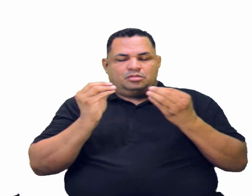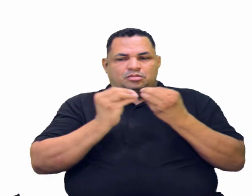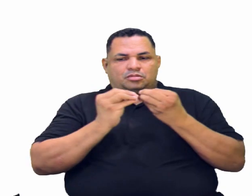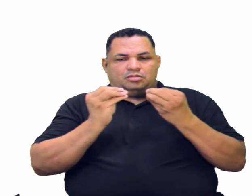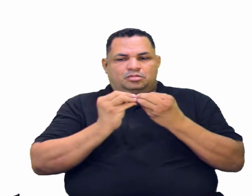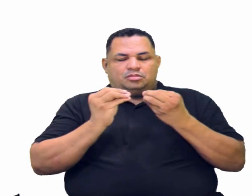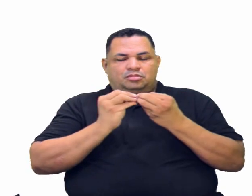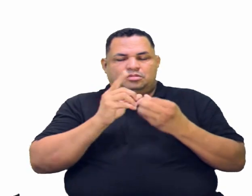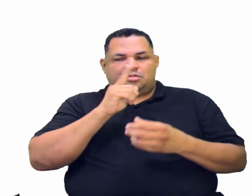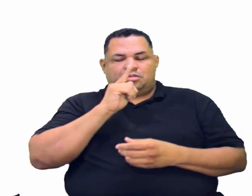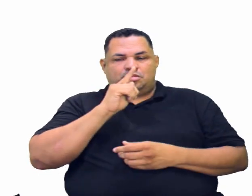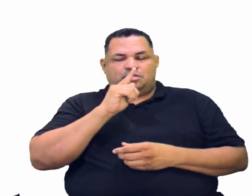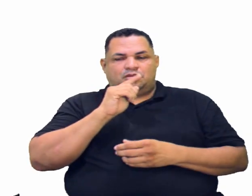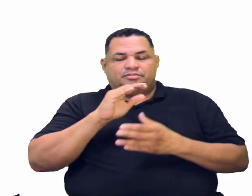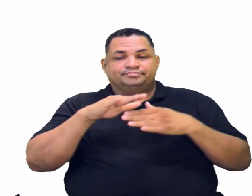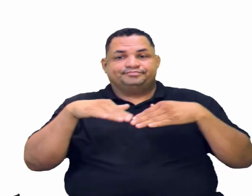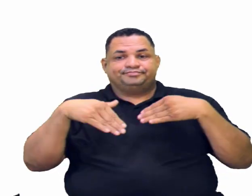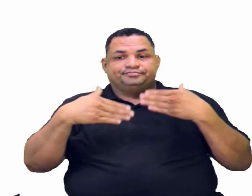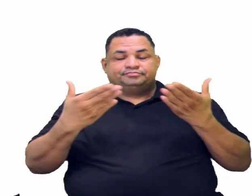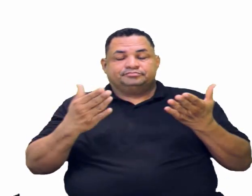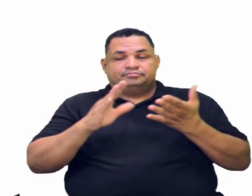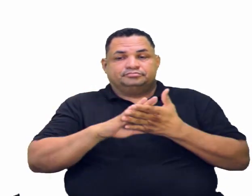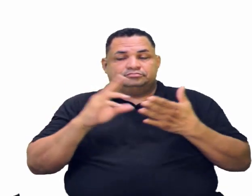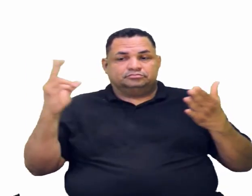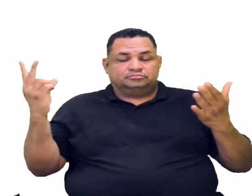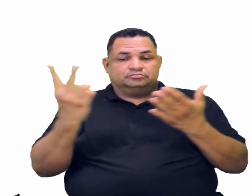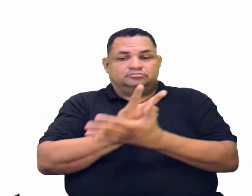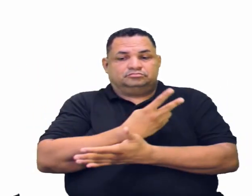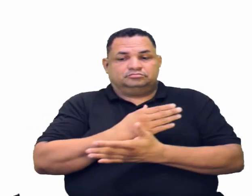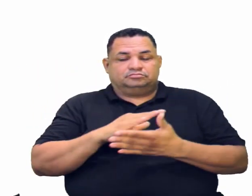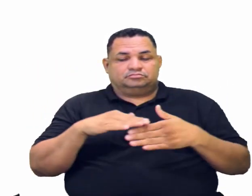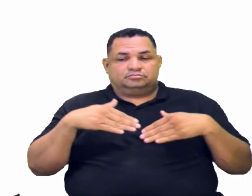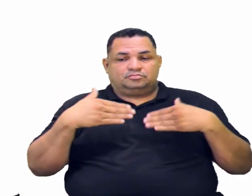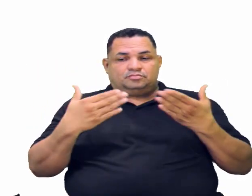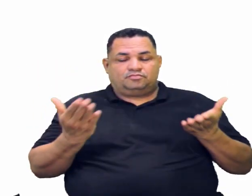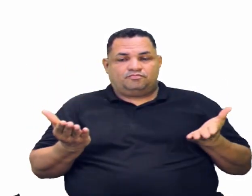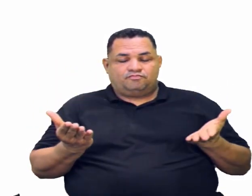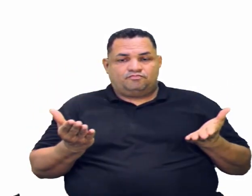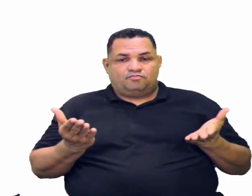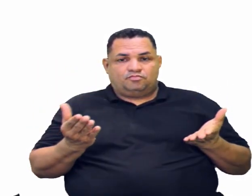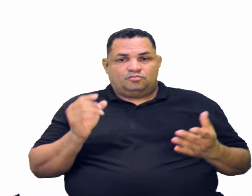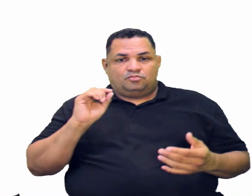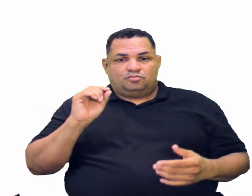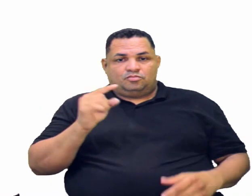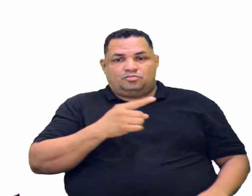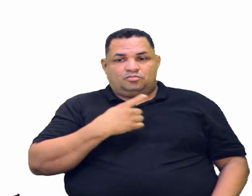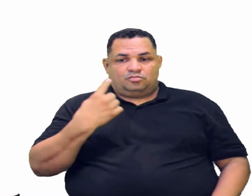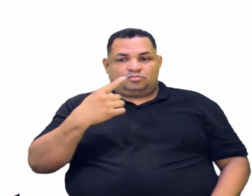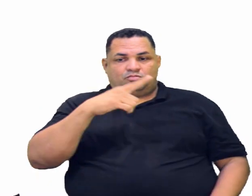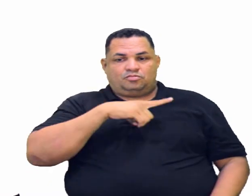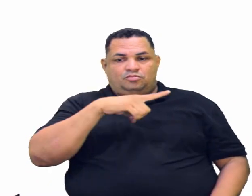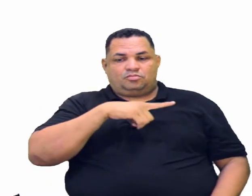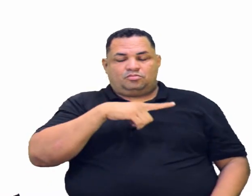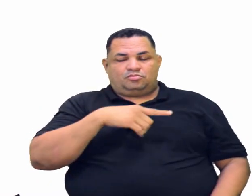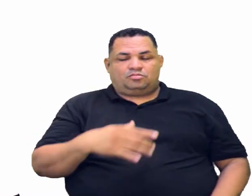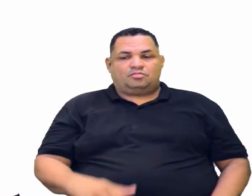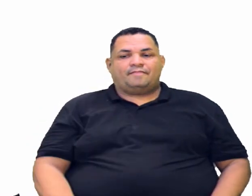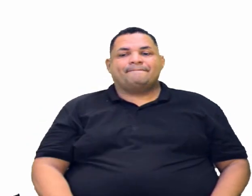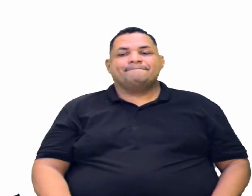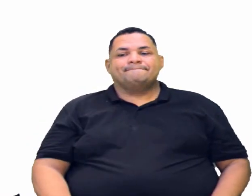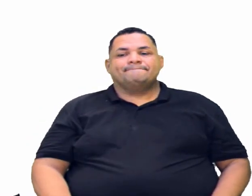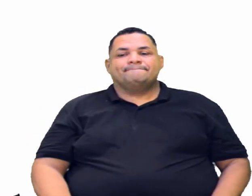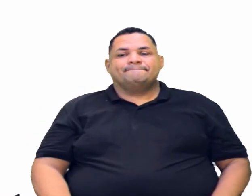molécula de água. Quando isso acontece, o que nós temos aqui